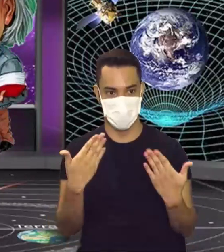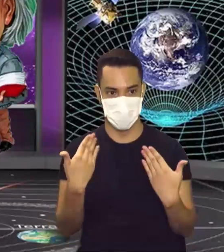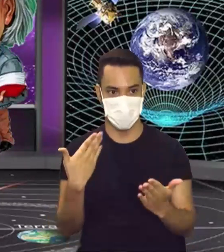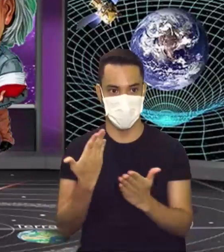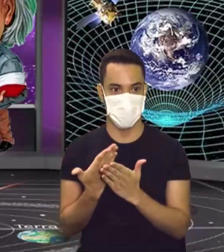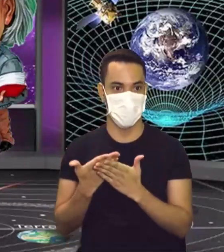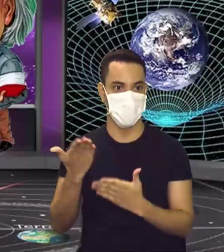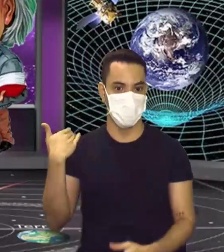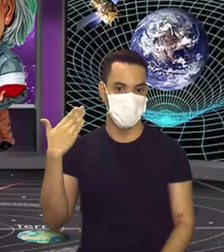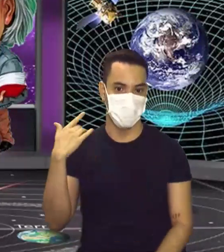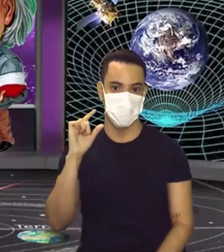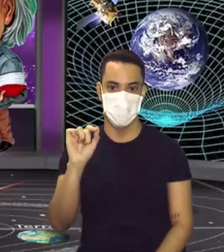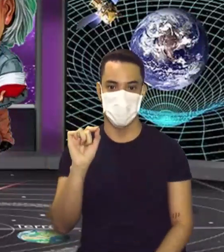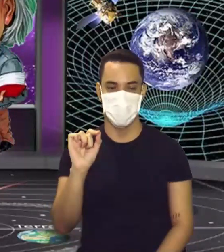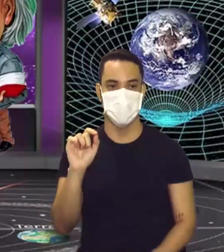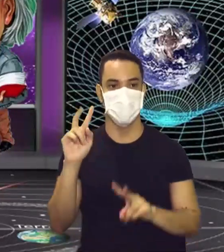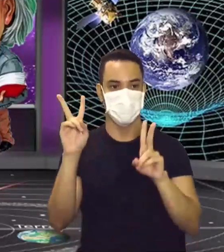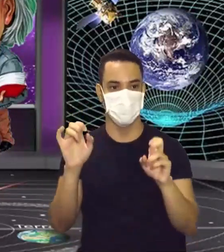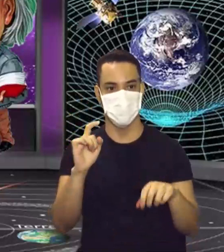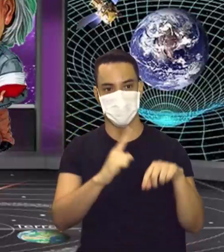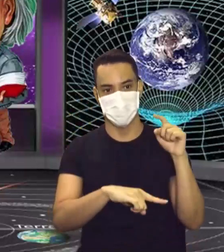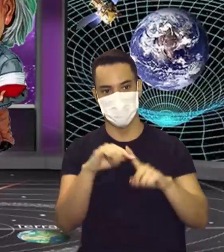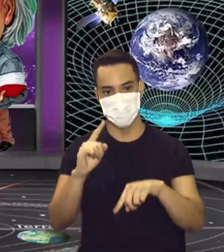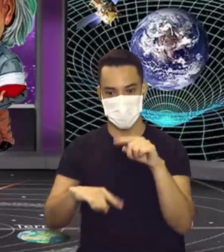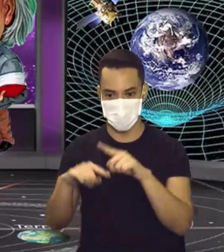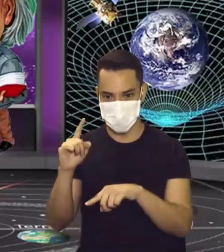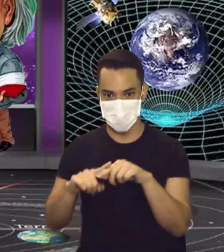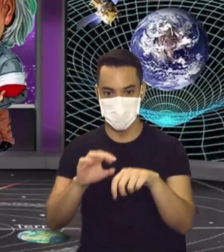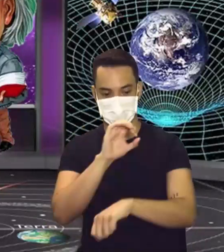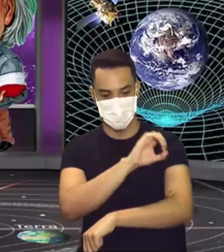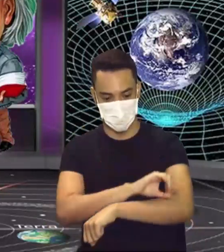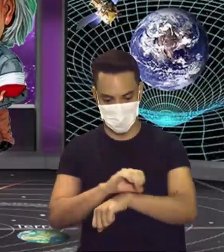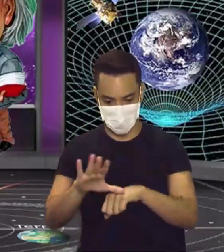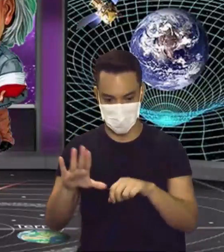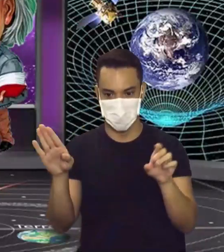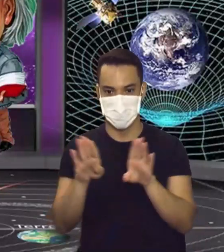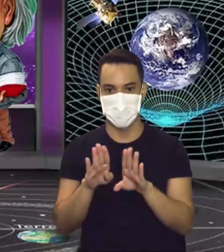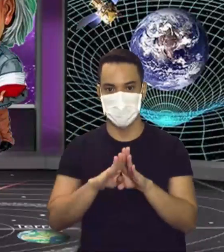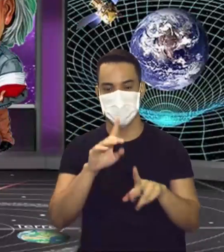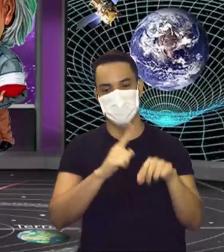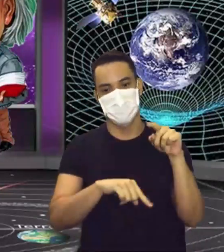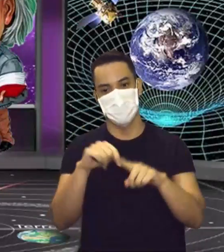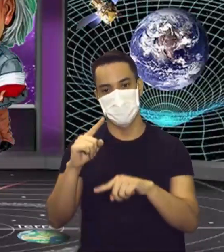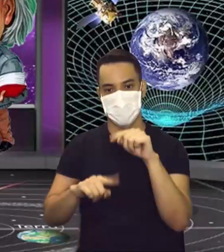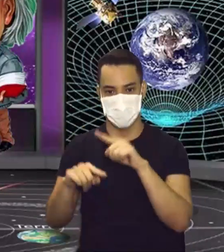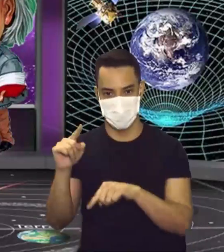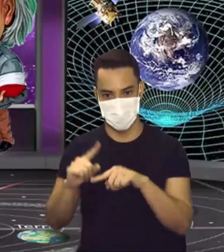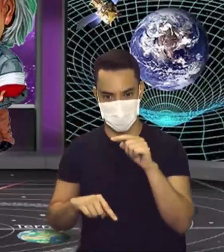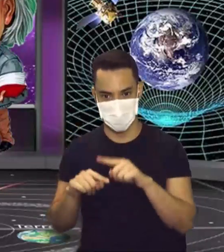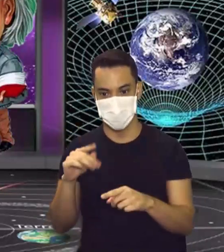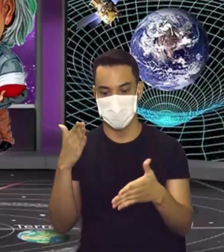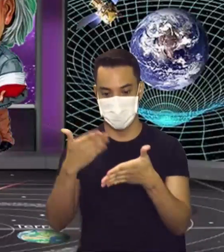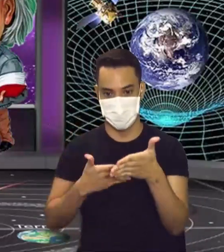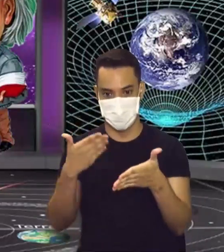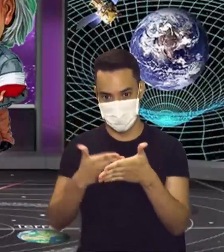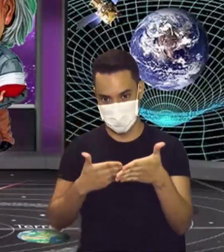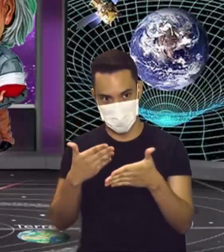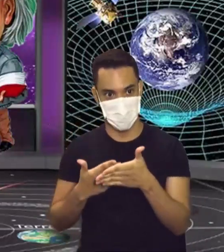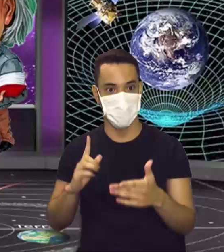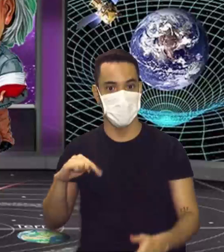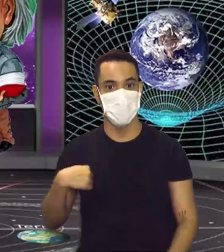aula passada? Sobre materiais que são condutores e também materiais que são isolantes. E